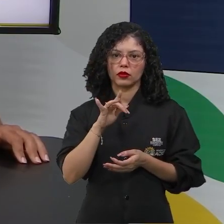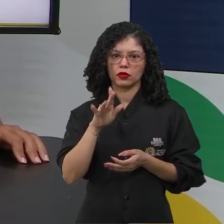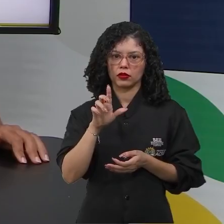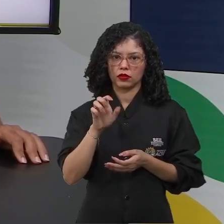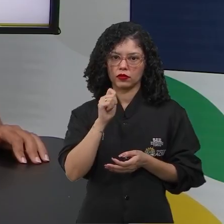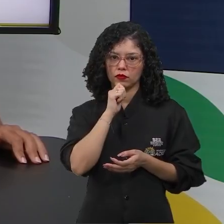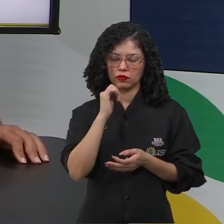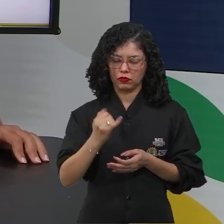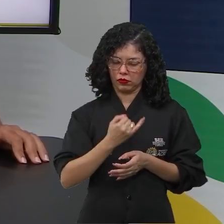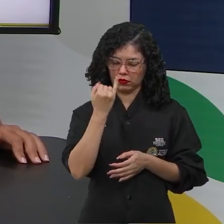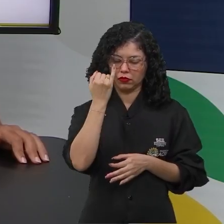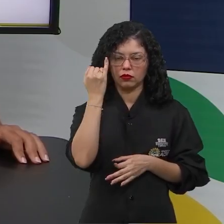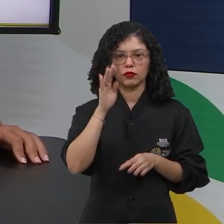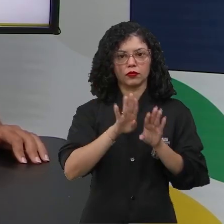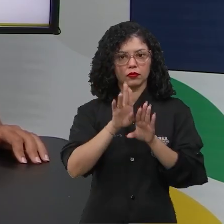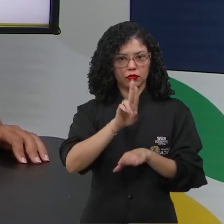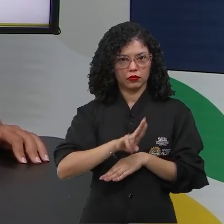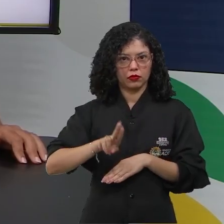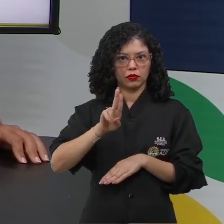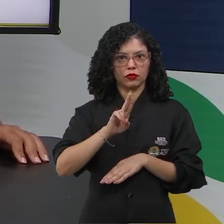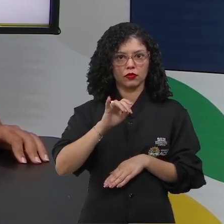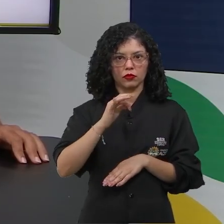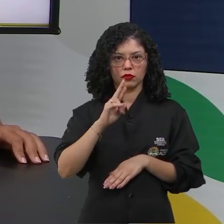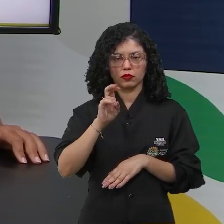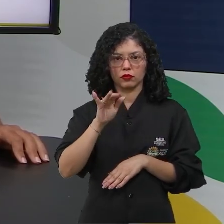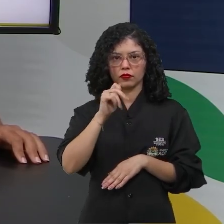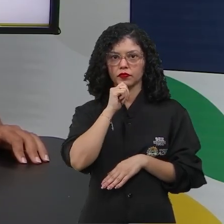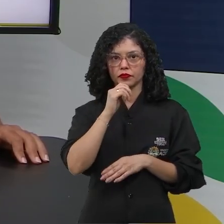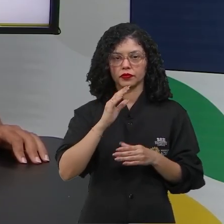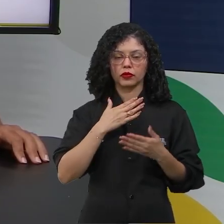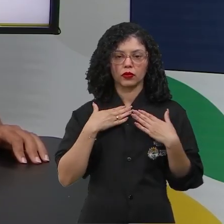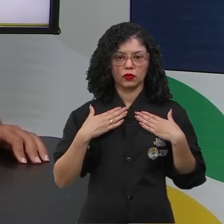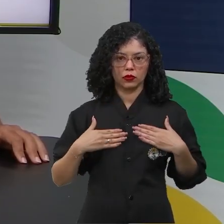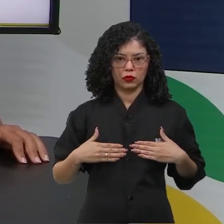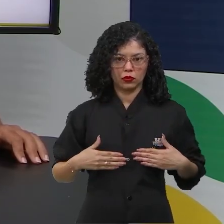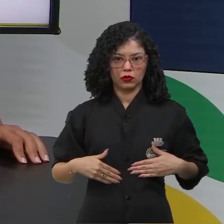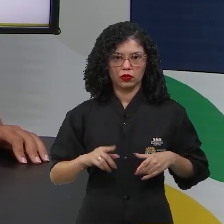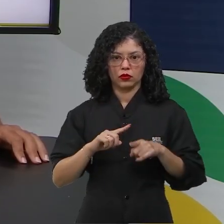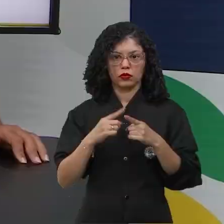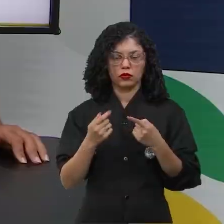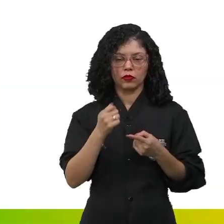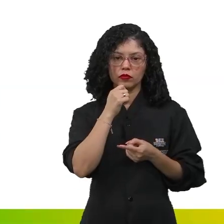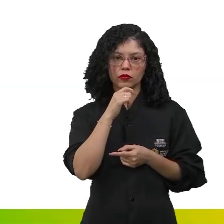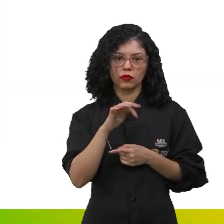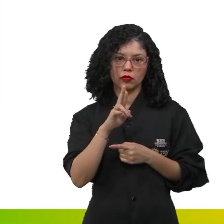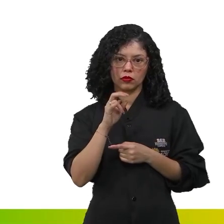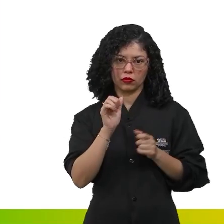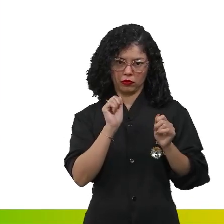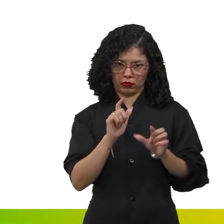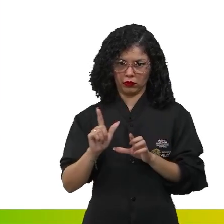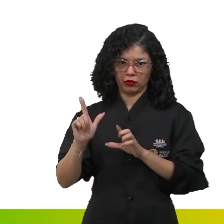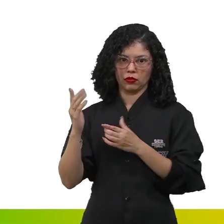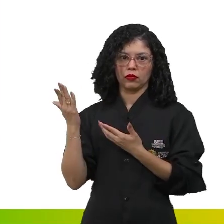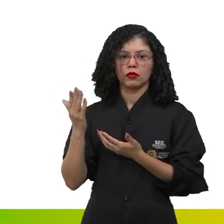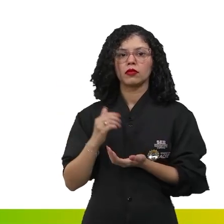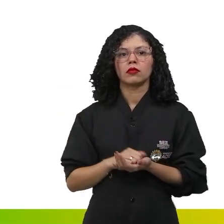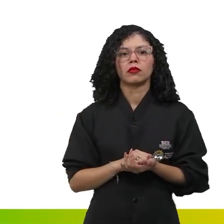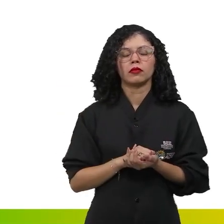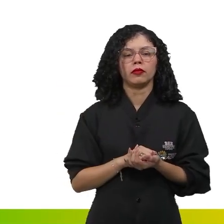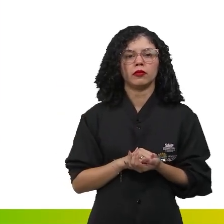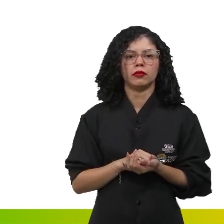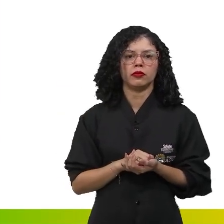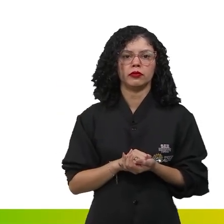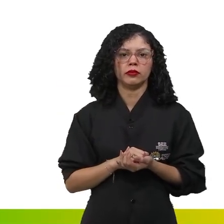fundamentais para o funcionamento, para a homeostase do organismo. Mas também há as contraindicações. Foca na tela. Quais são os riscos? Ó,